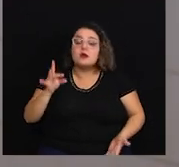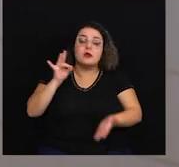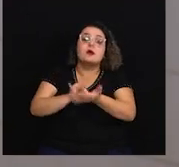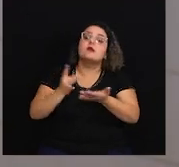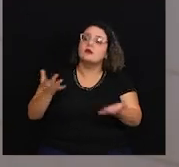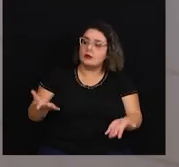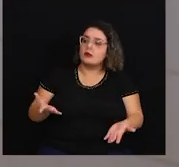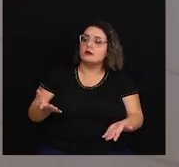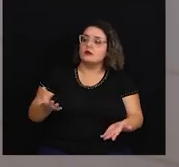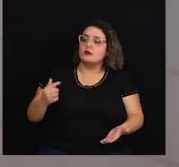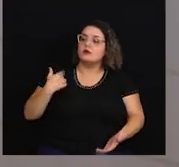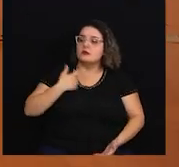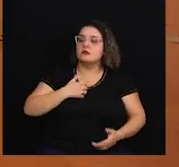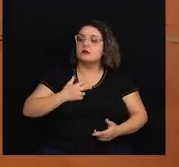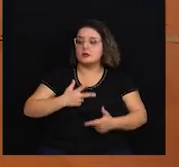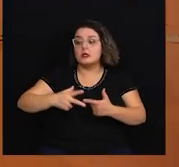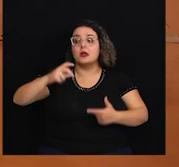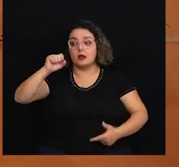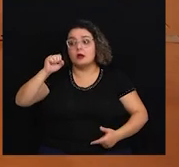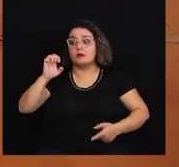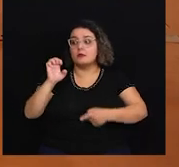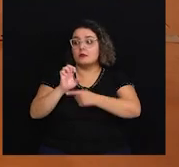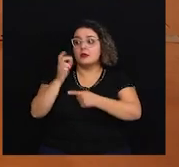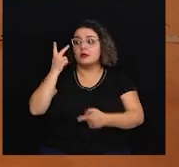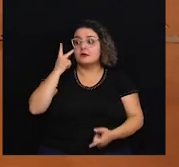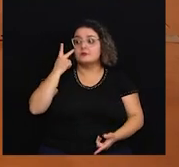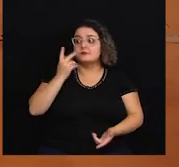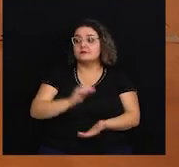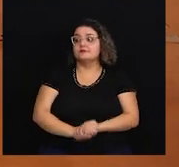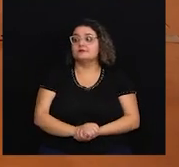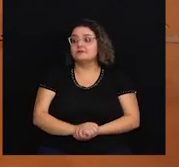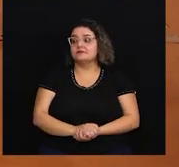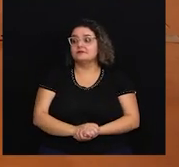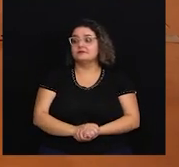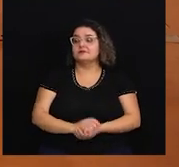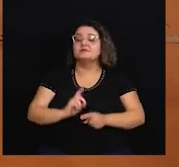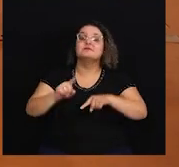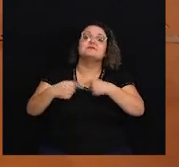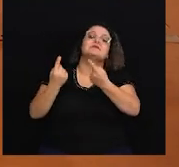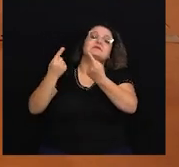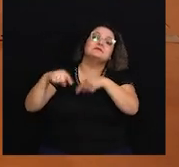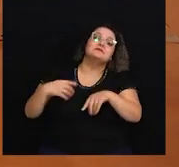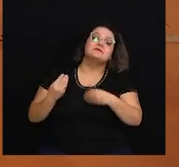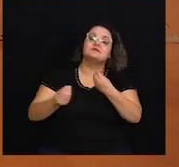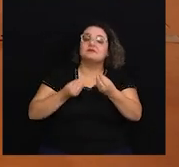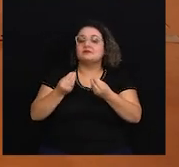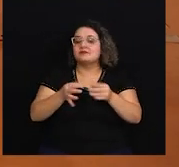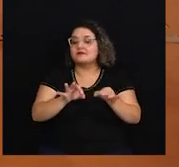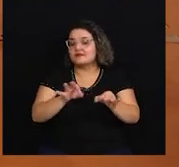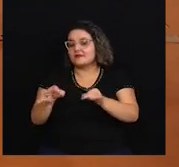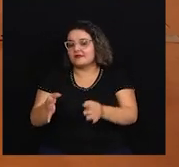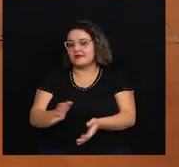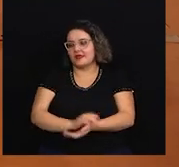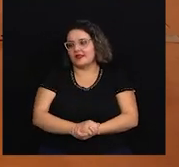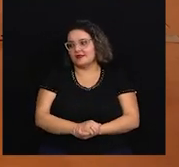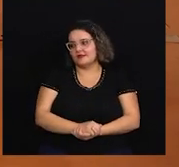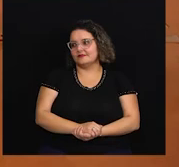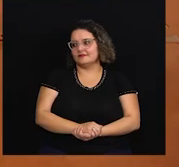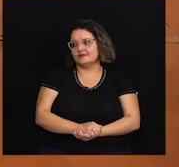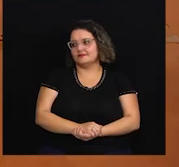nós somos campeões Paulistas próximas competições como é que a preparação a